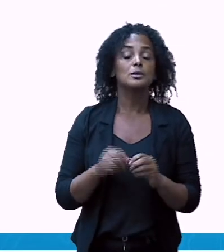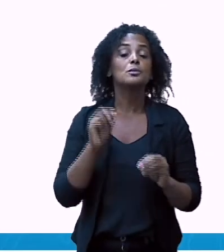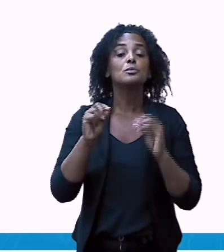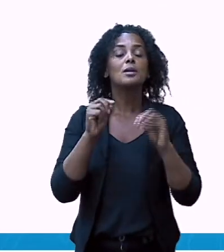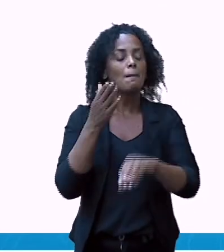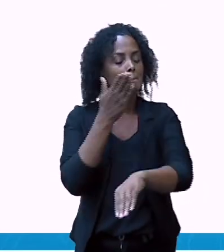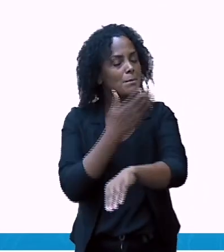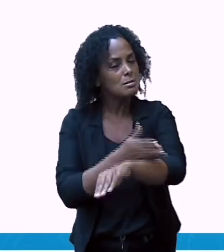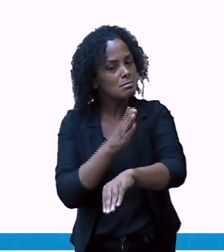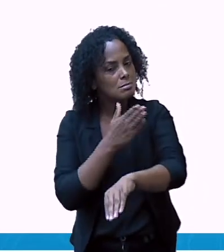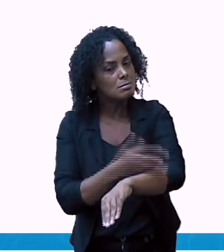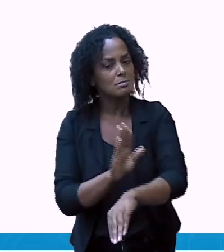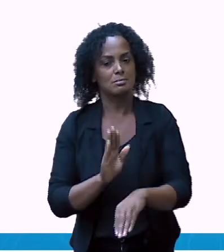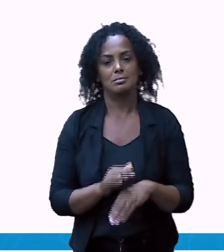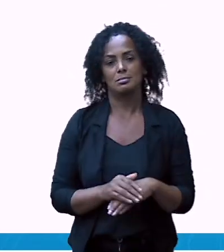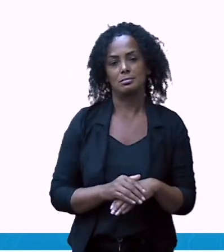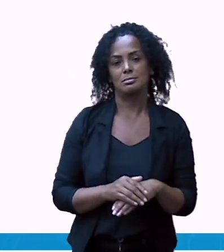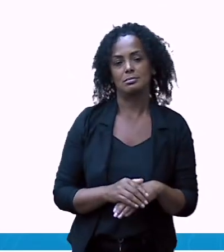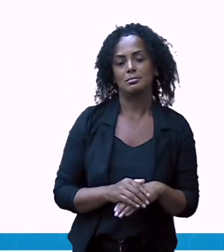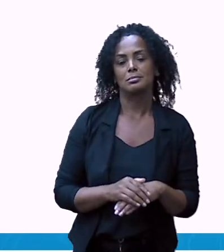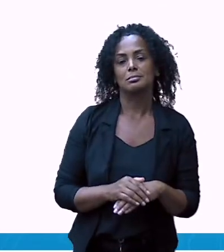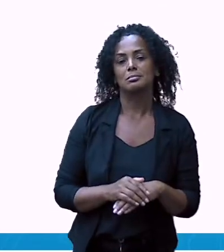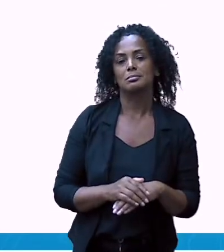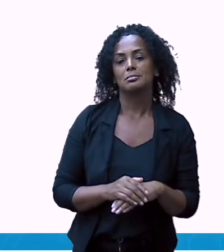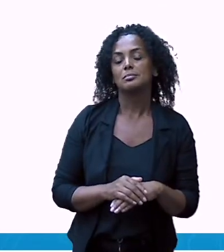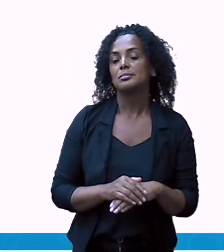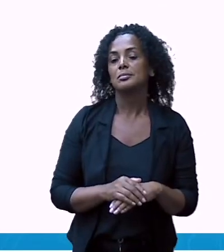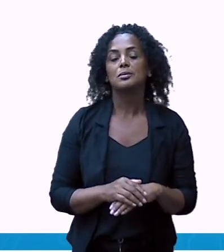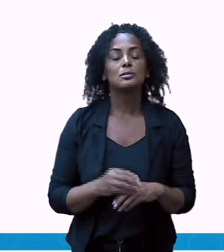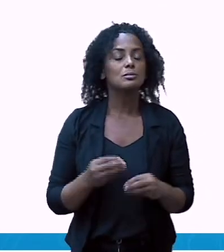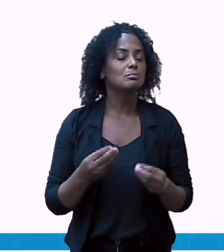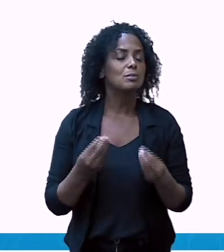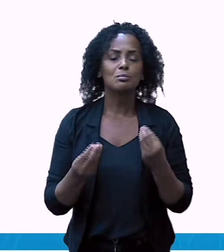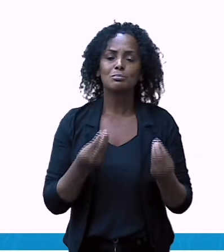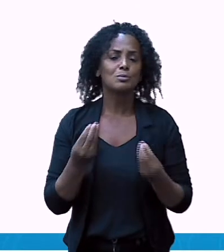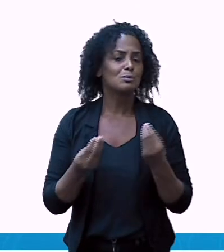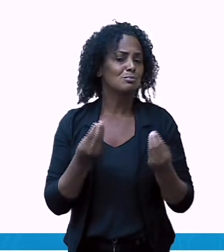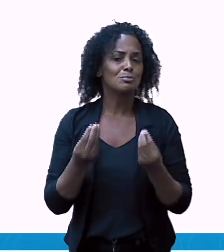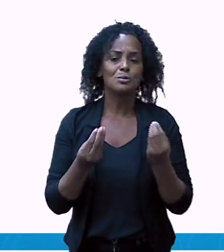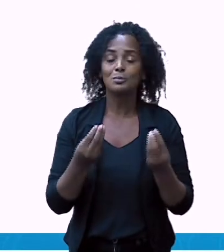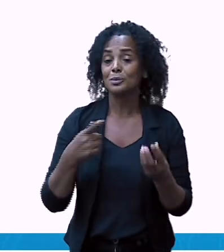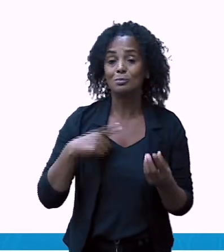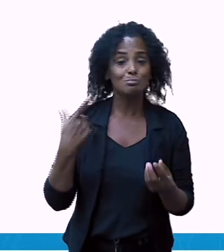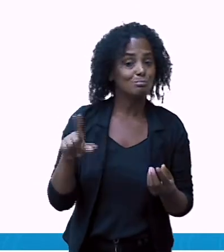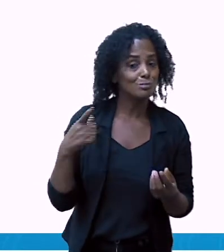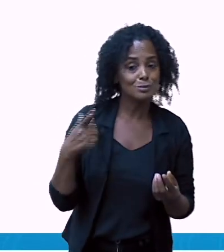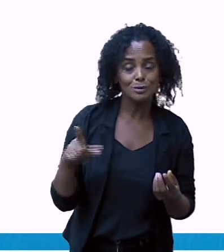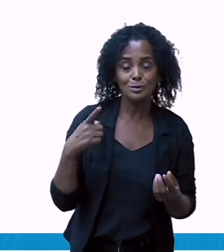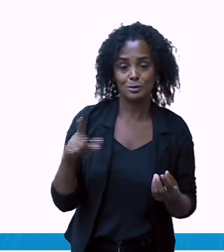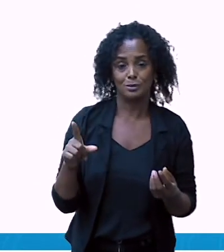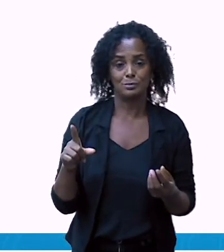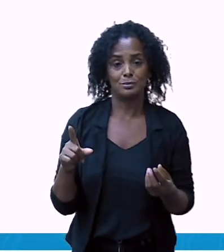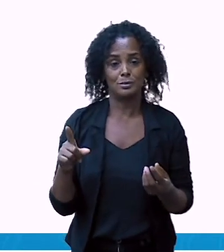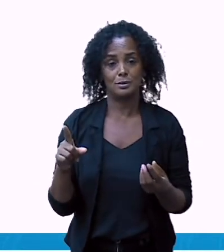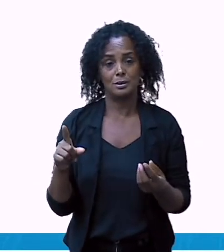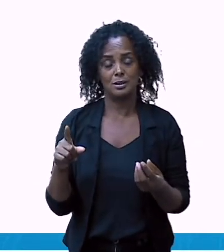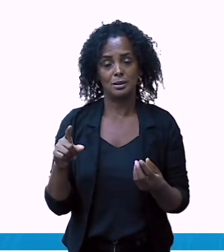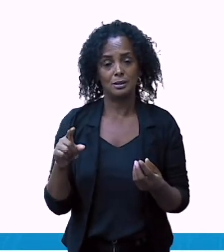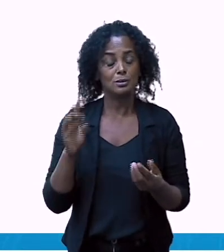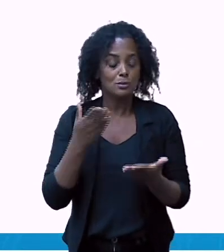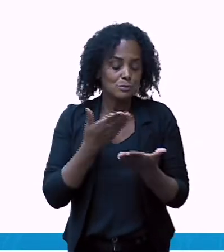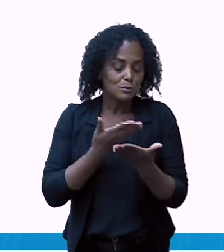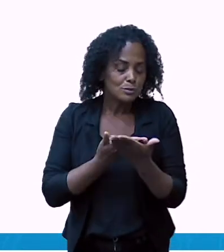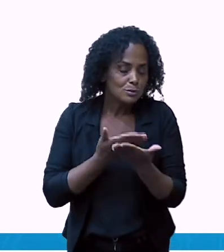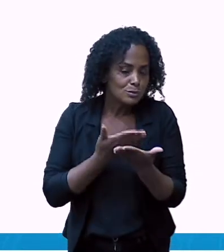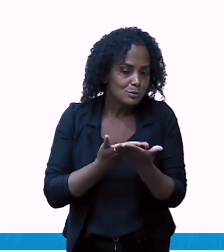fazendo o quê? As expressões numéricas. Não tem uma outra forma a não ser de praticar, além de estudar detalhadamente